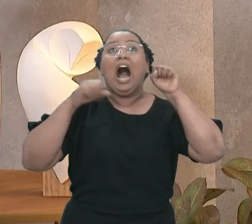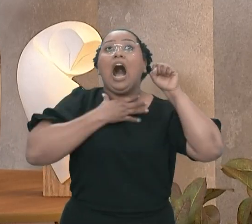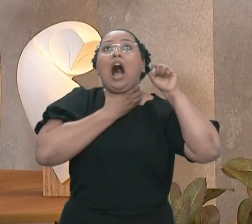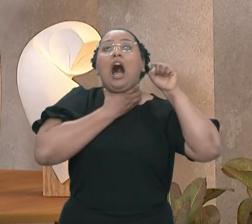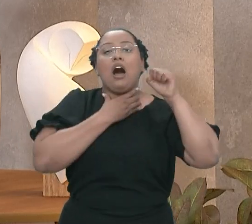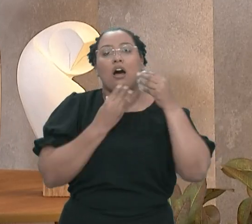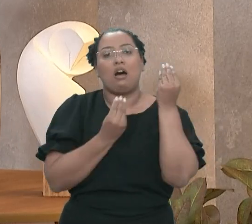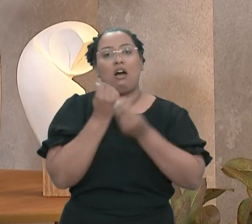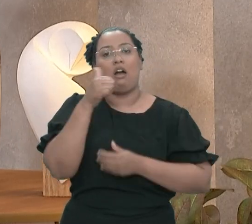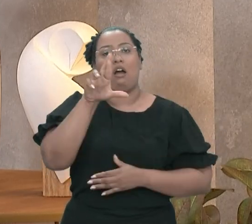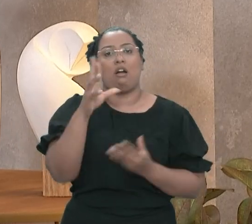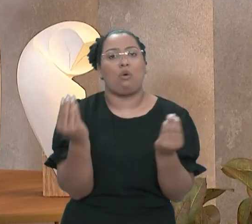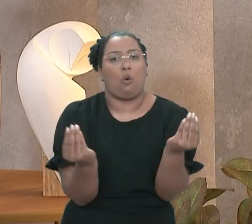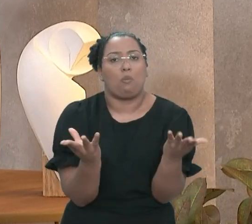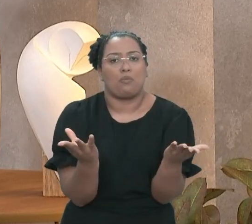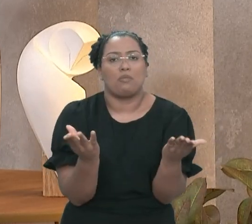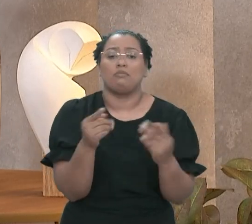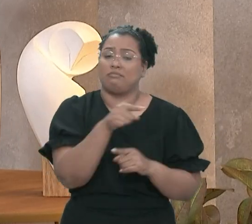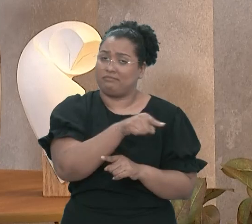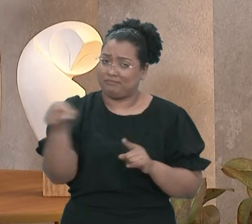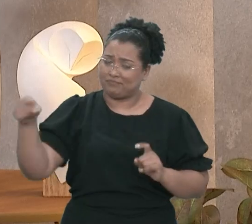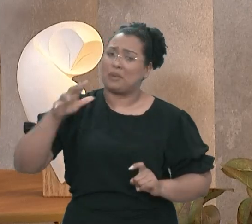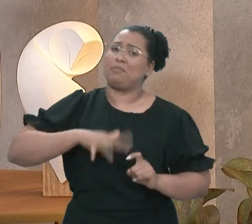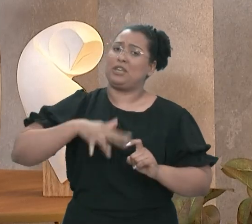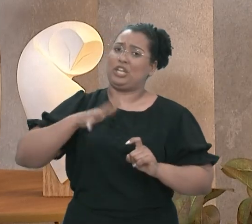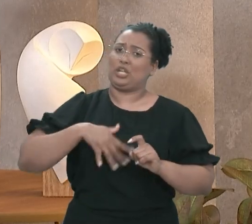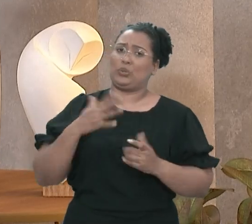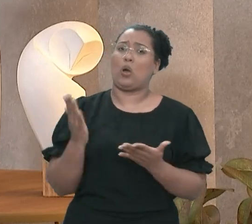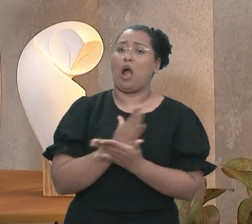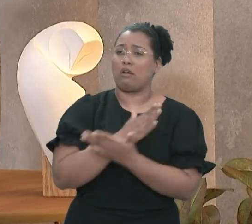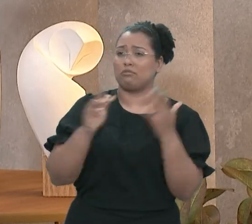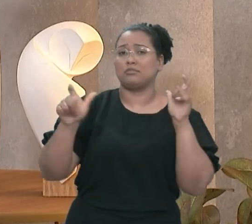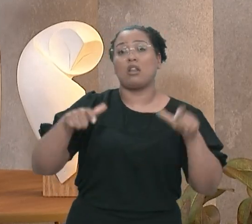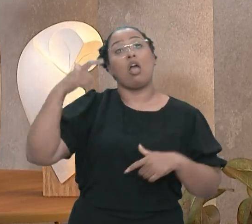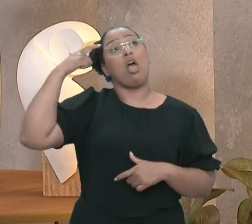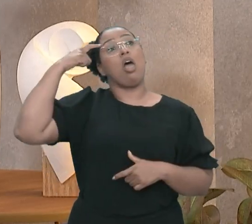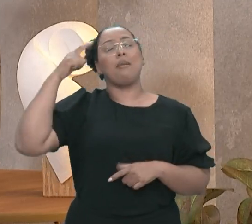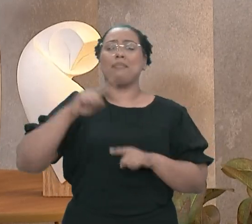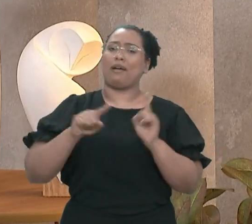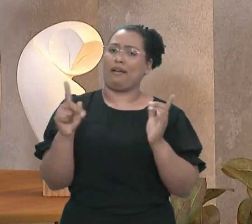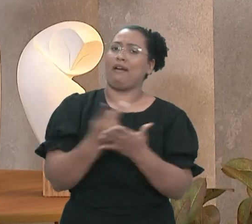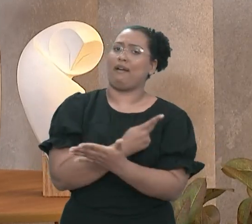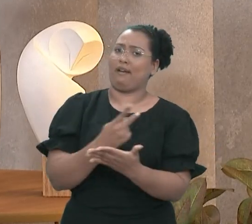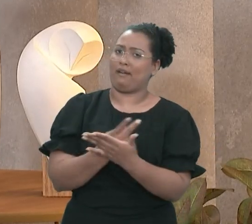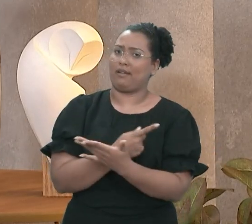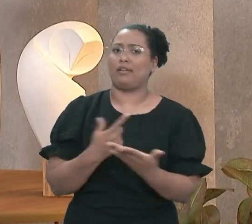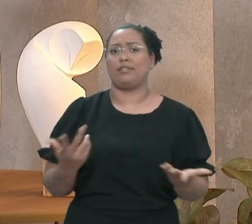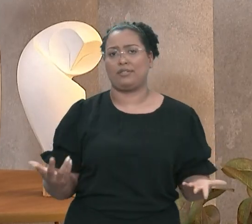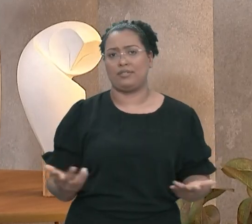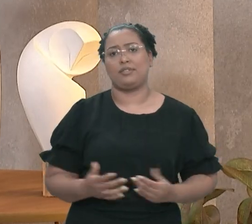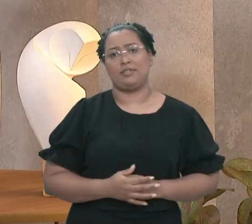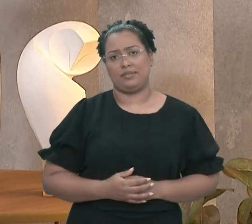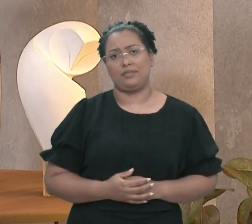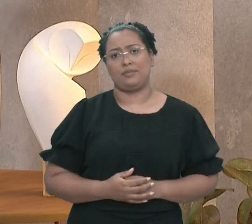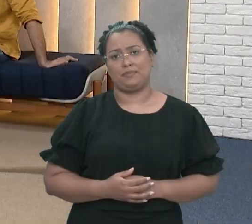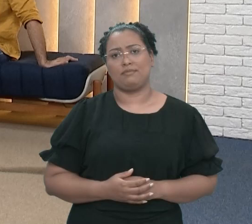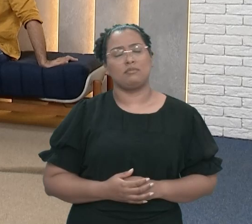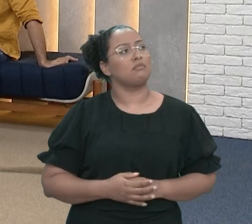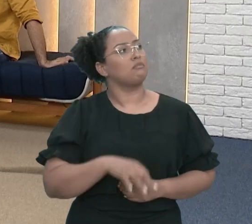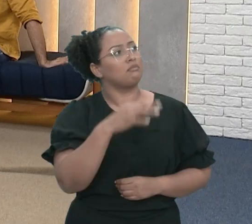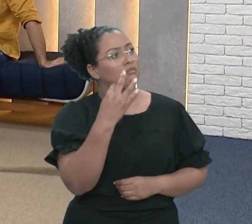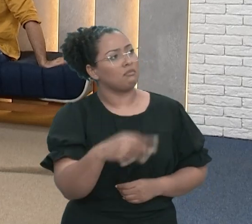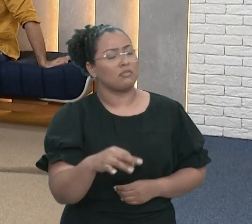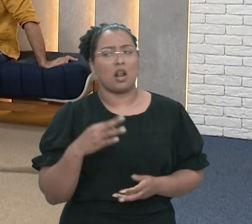isso é mito e muitas pessoas ainda têm esse conceito errado. Durante muito tempo